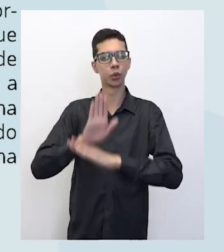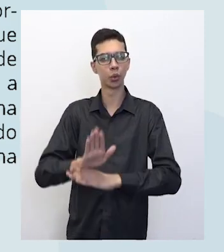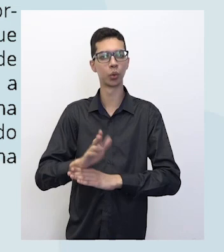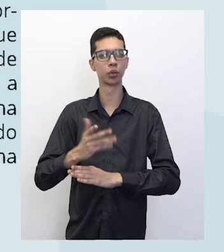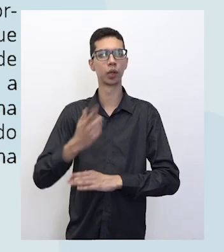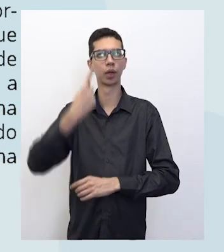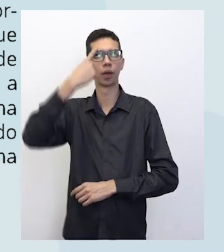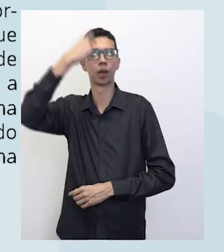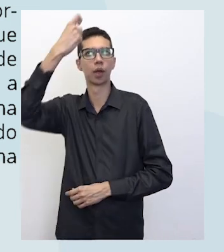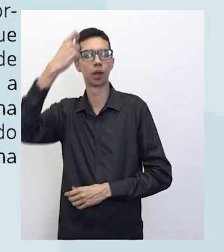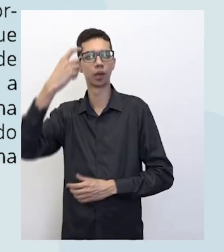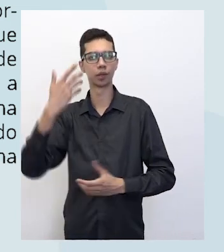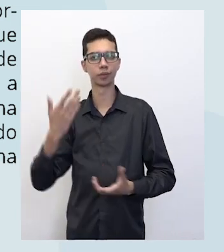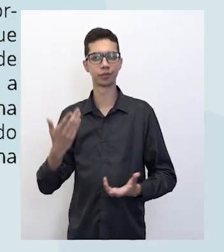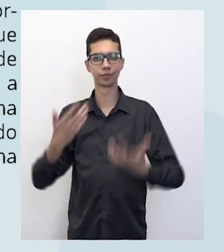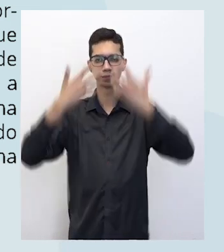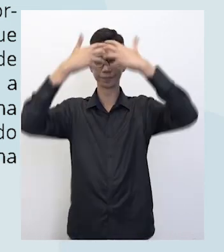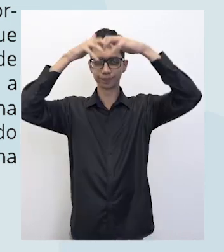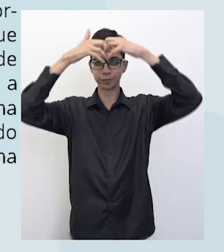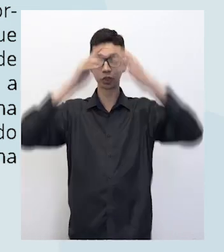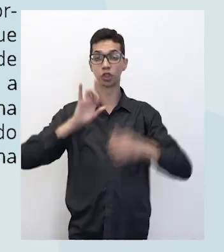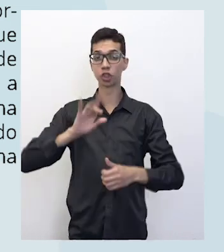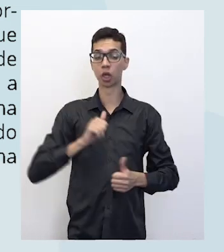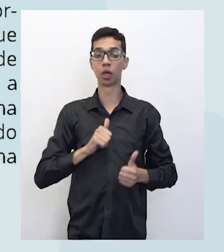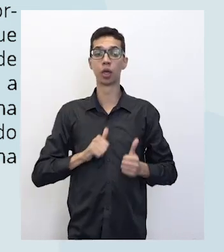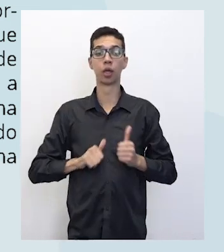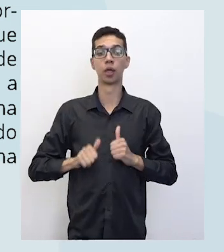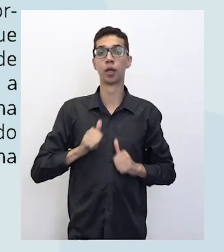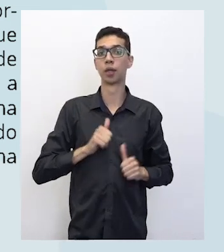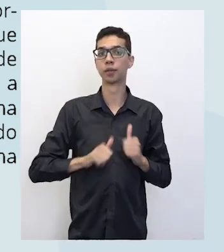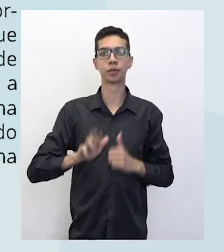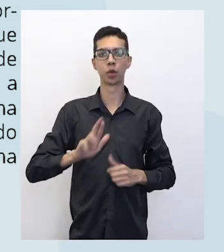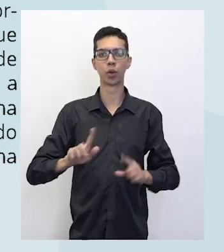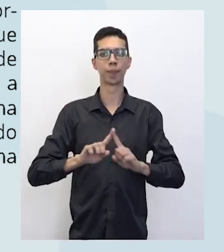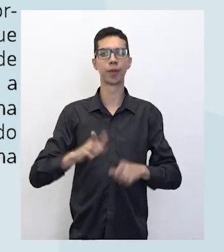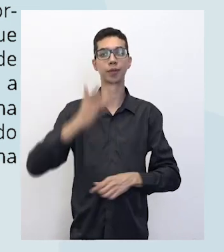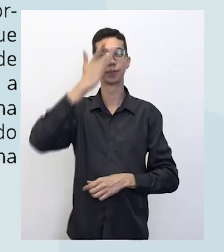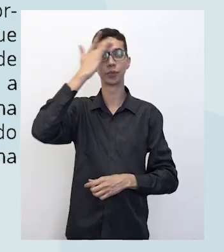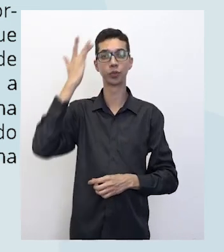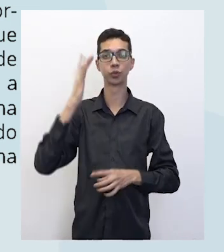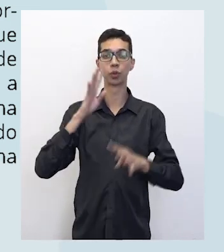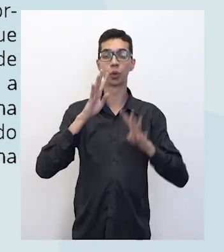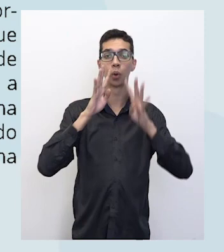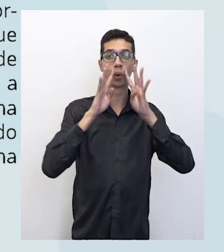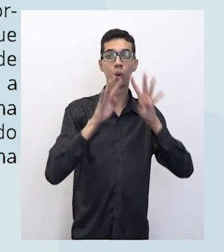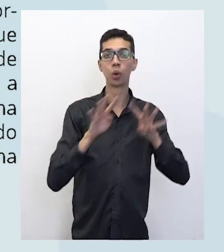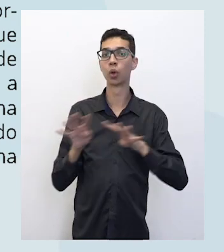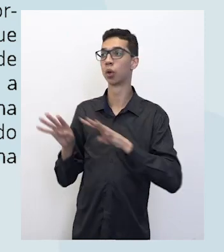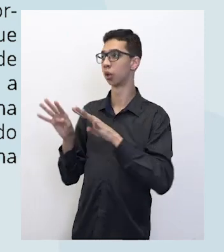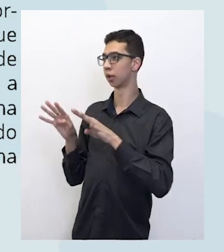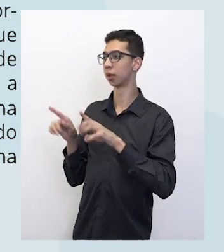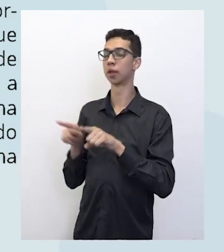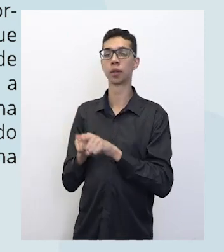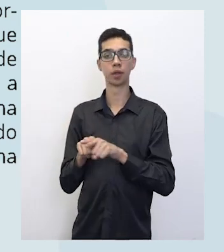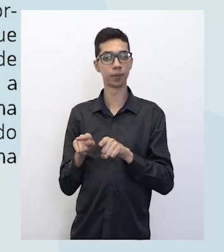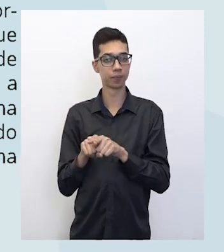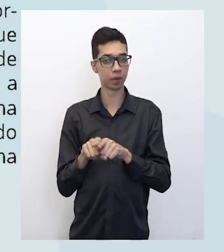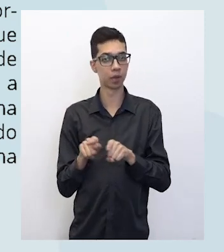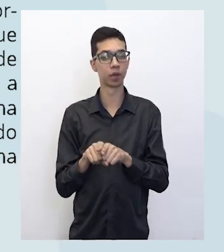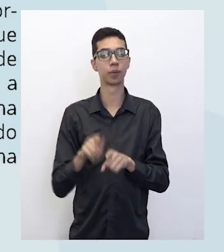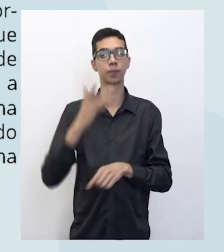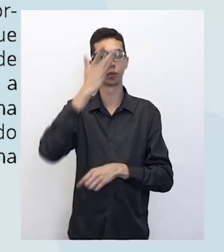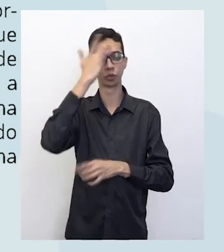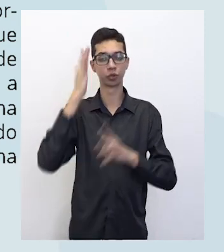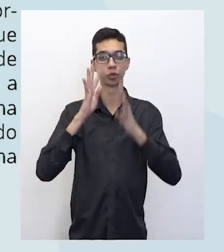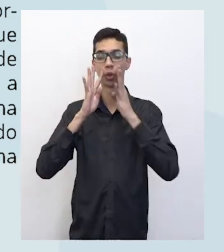improvisada. E não somente os atores em cena, mas o espectador, né, no caso, né, ou o espectador, o